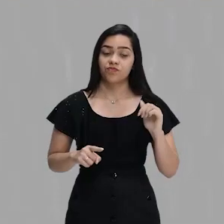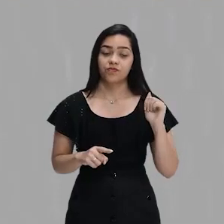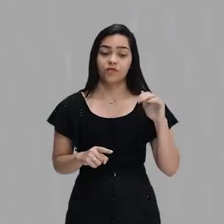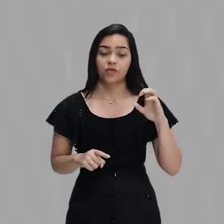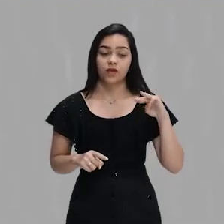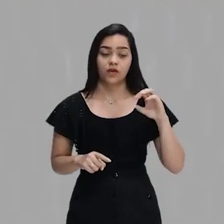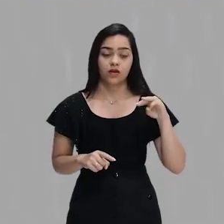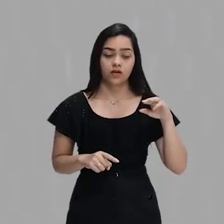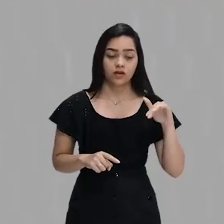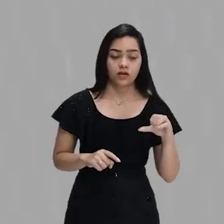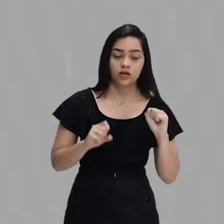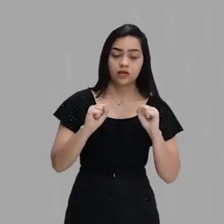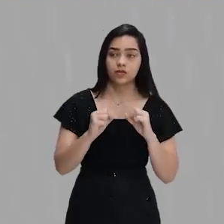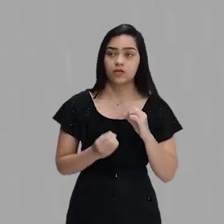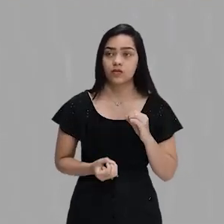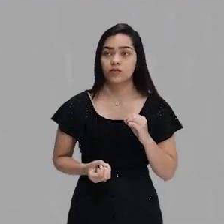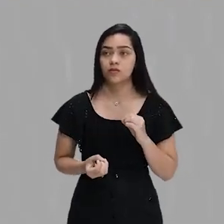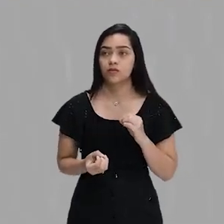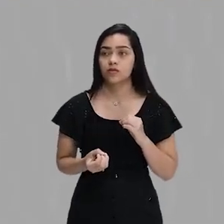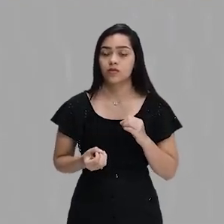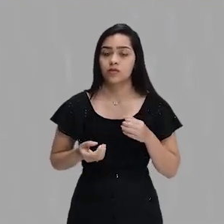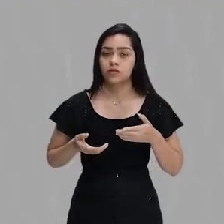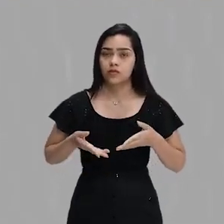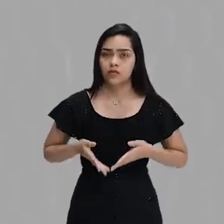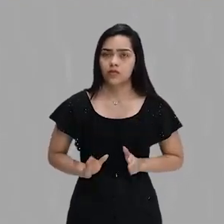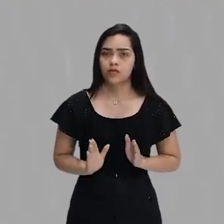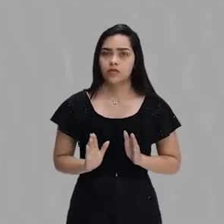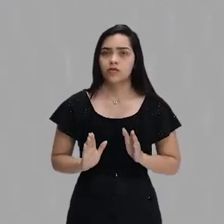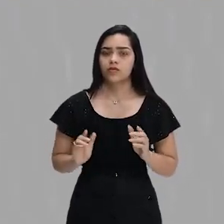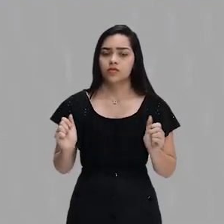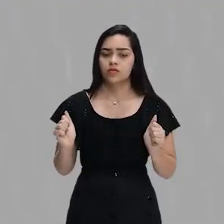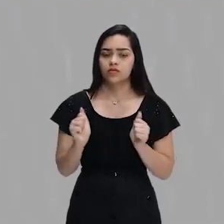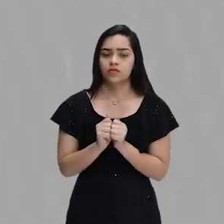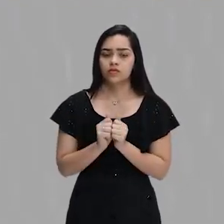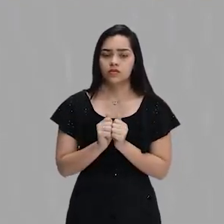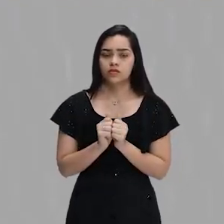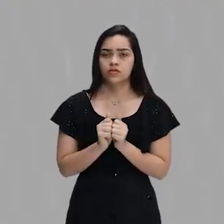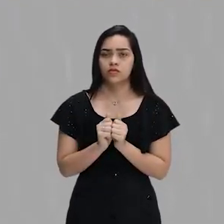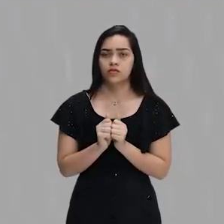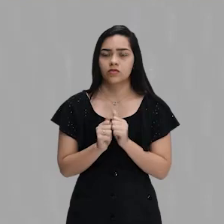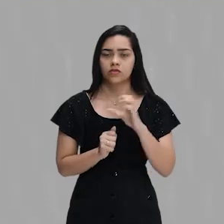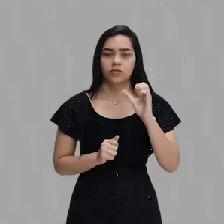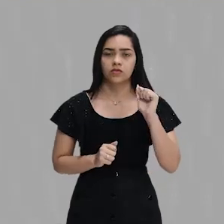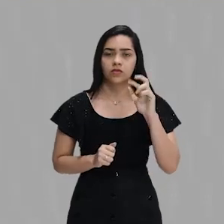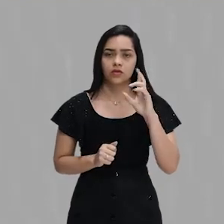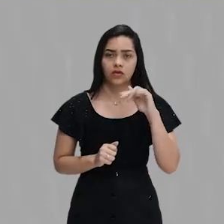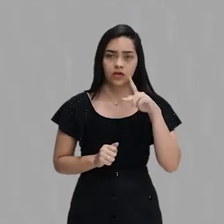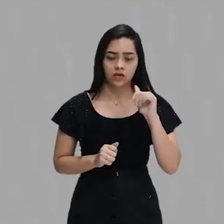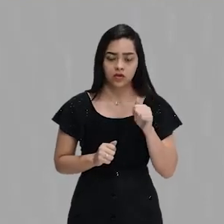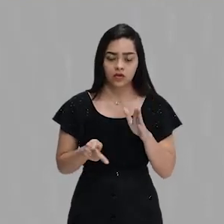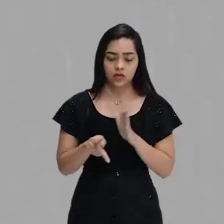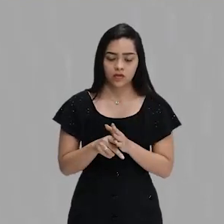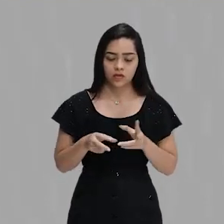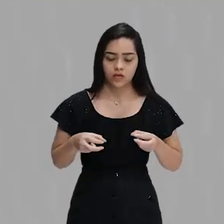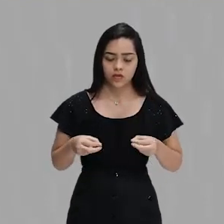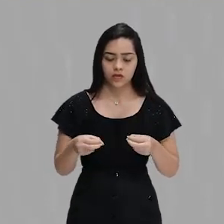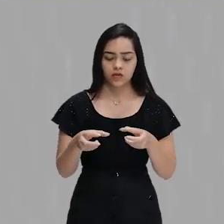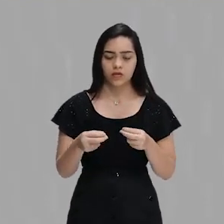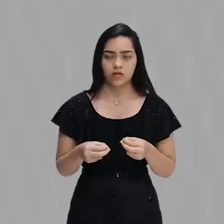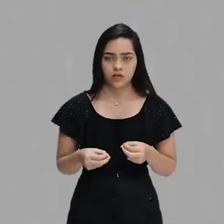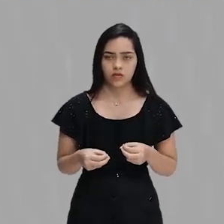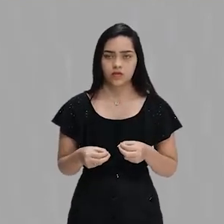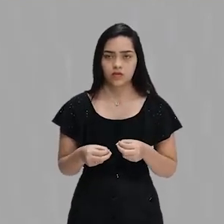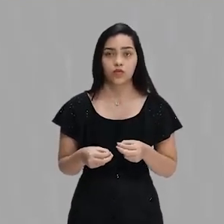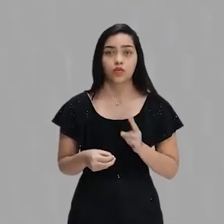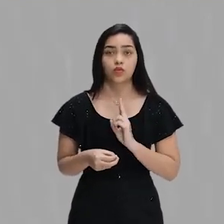anêmonas elas podem nascer grudadas na carapaça desse tipo de caranguejo. Esse